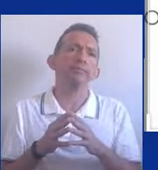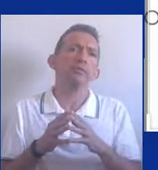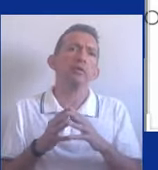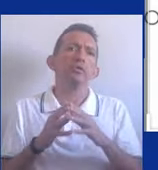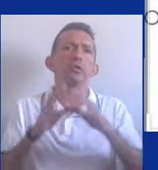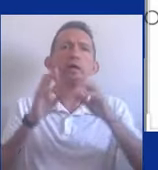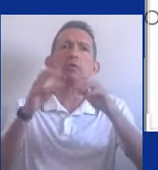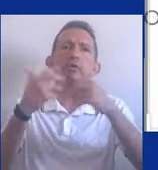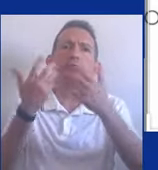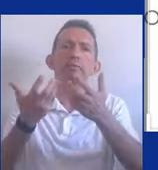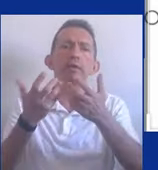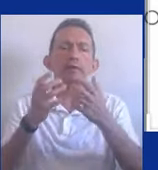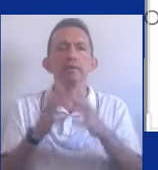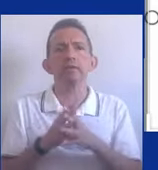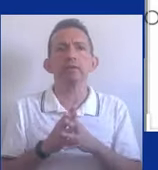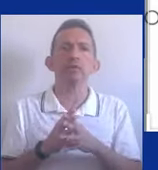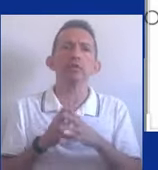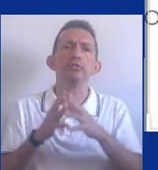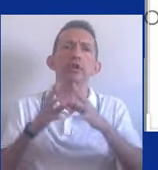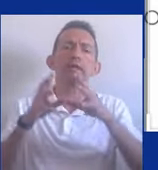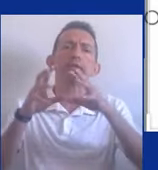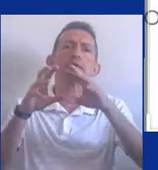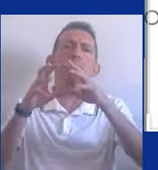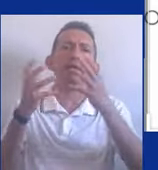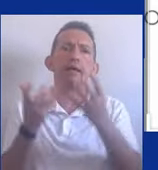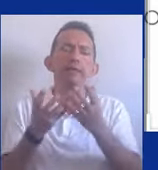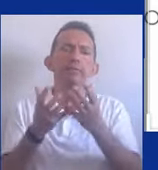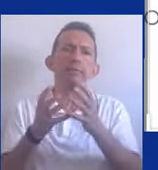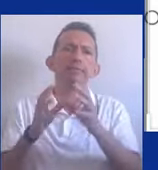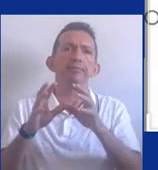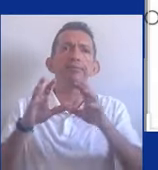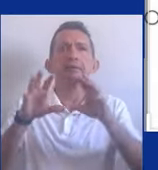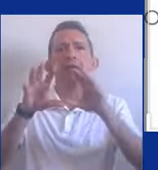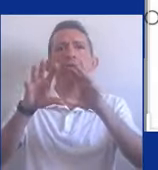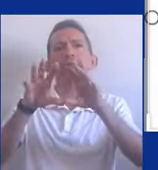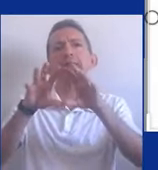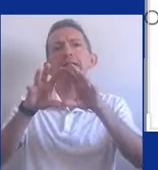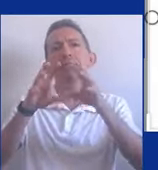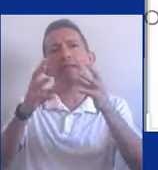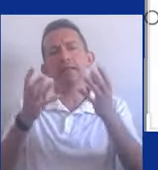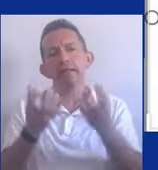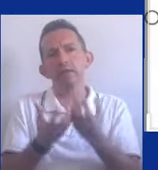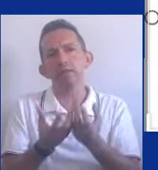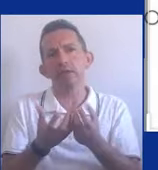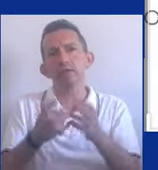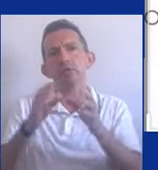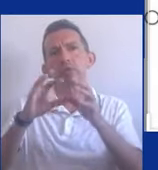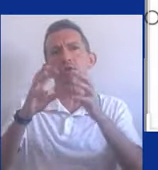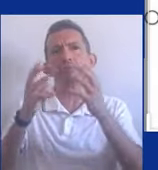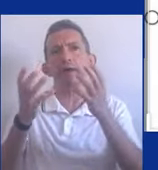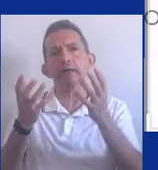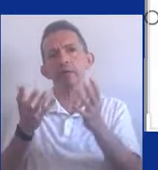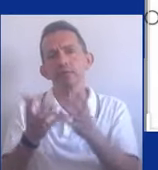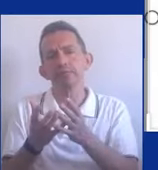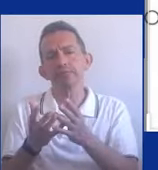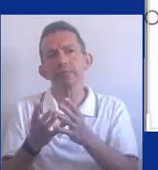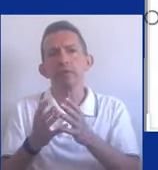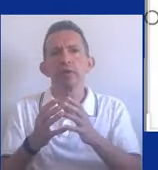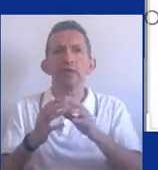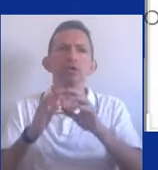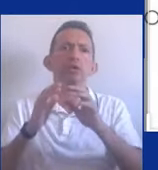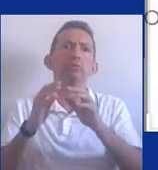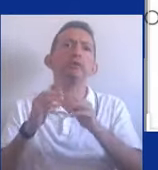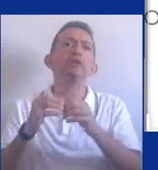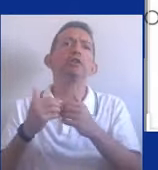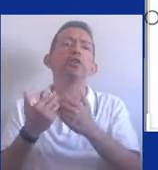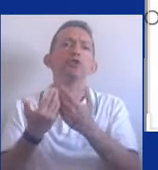célula. Só que a coisa não é bem assim. Quando a gente fala citoplasma, ele está inserido dentro de um espaço